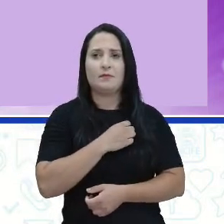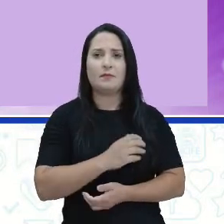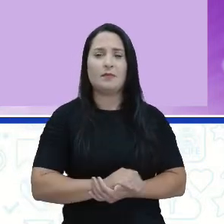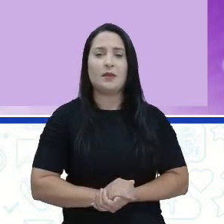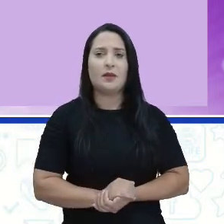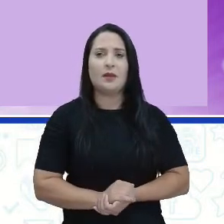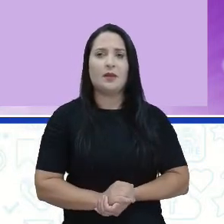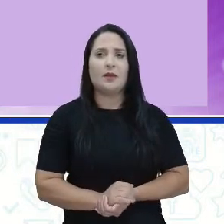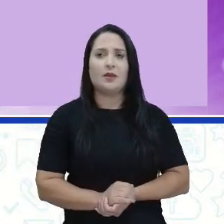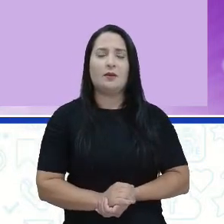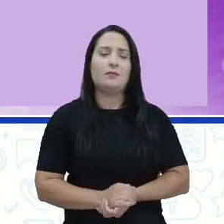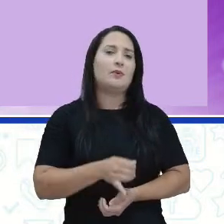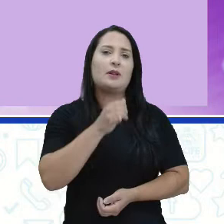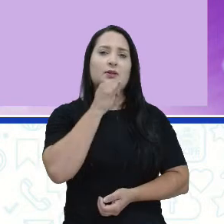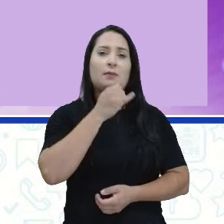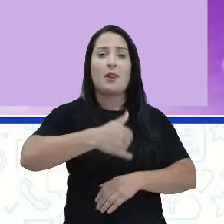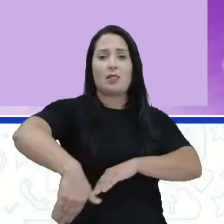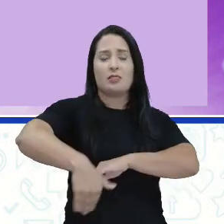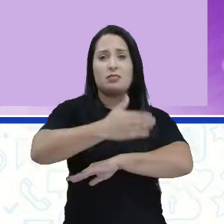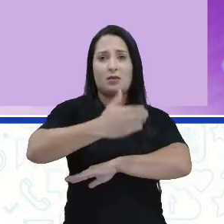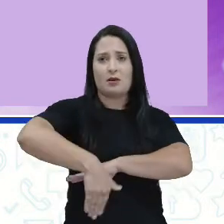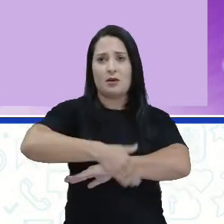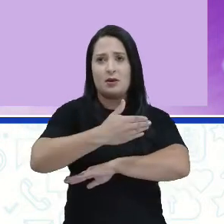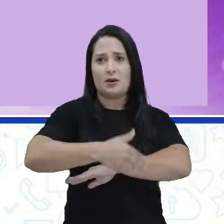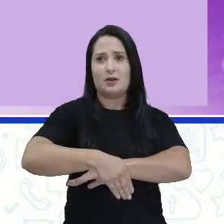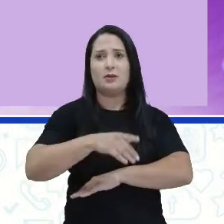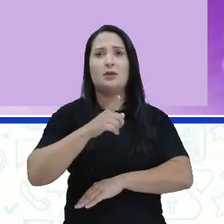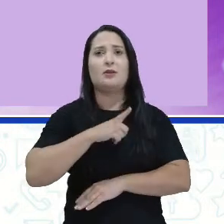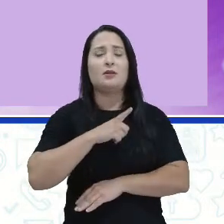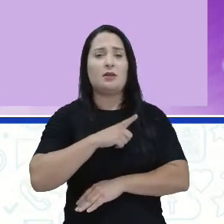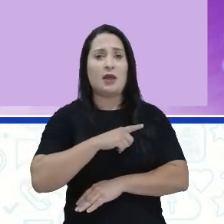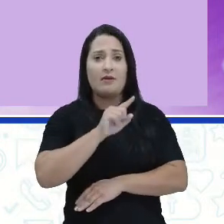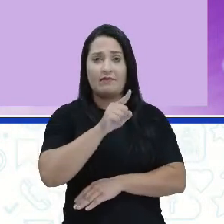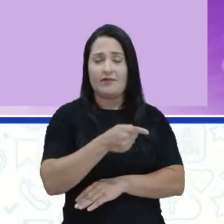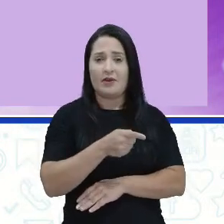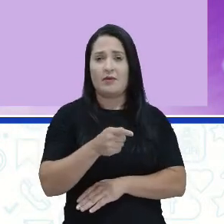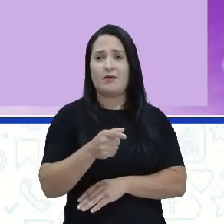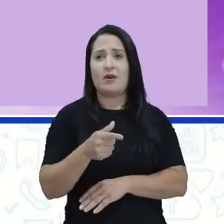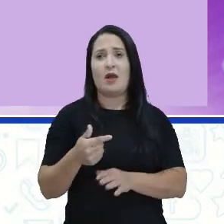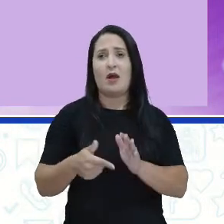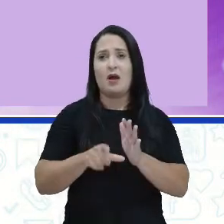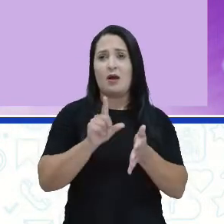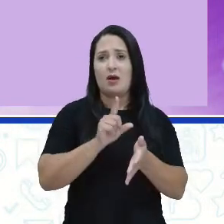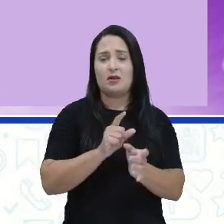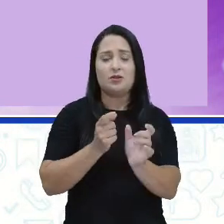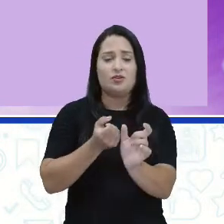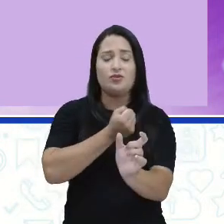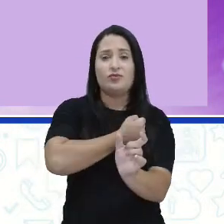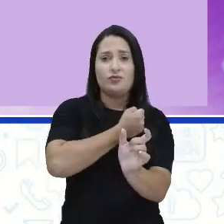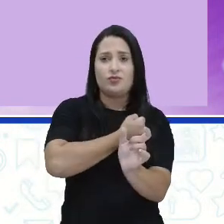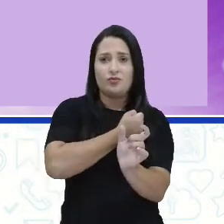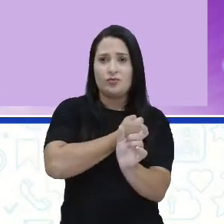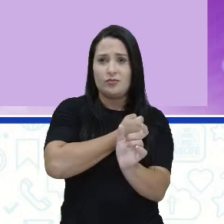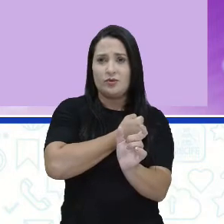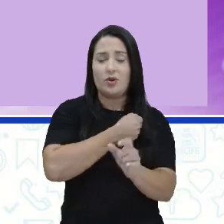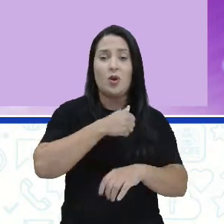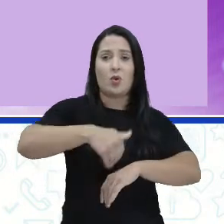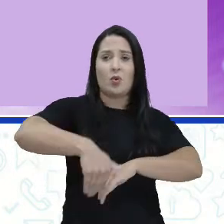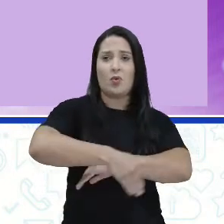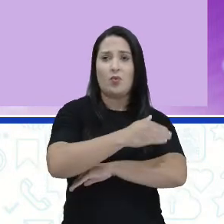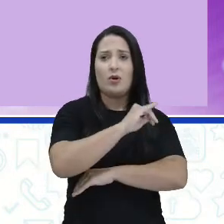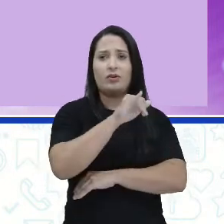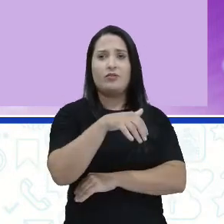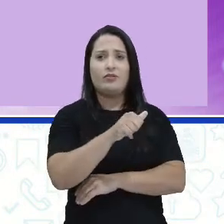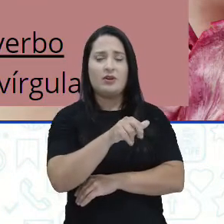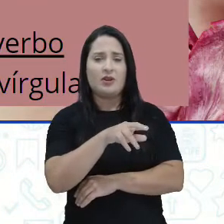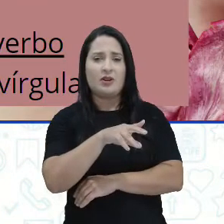um endereço, usa-se a vírgula antes dos algarismos. Então, ó, Rua dos Jacarandás, vírgula, 345.